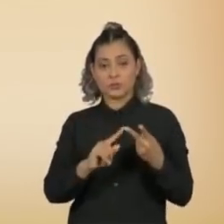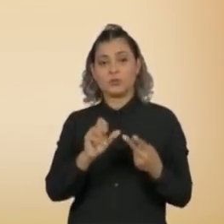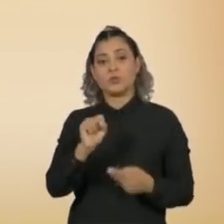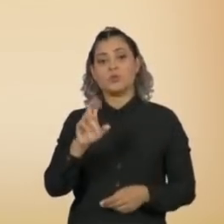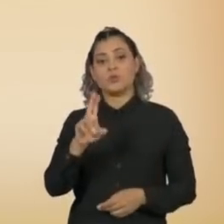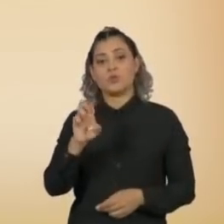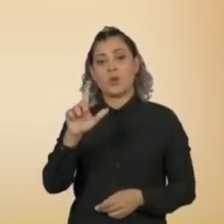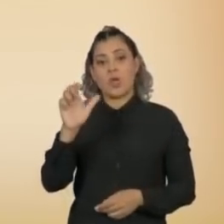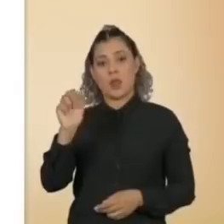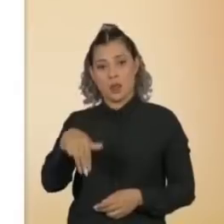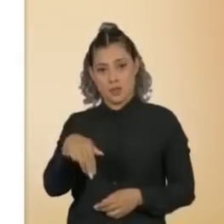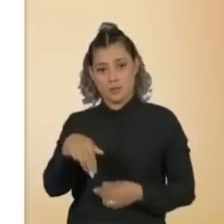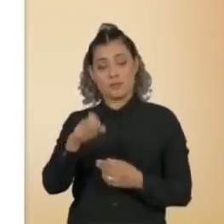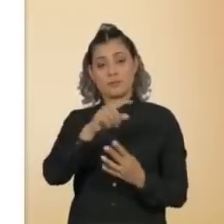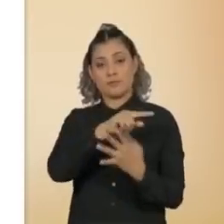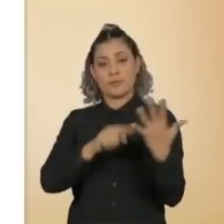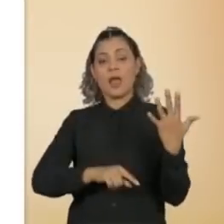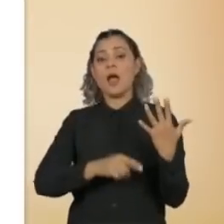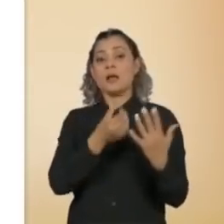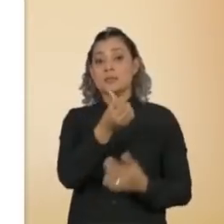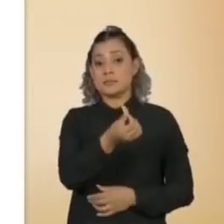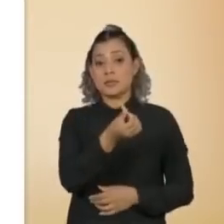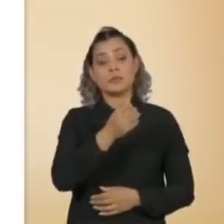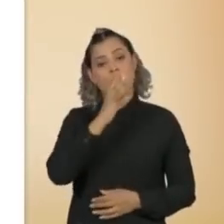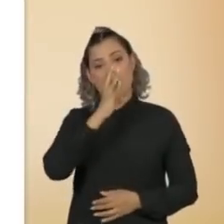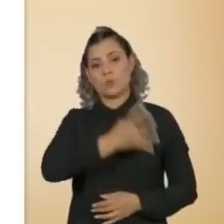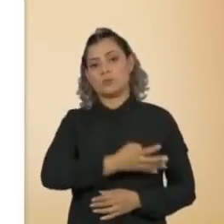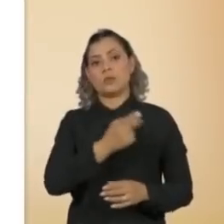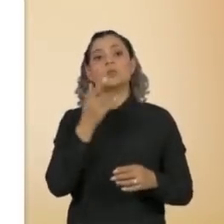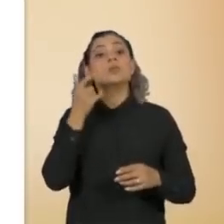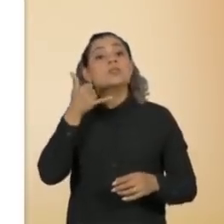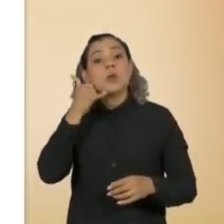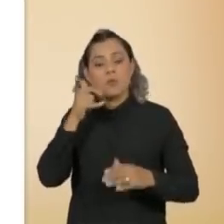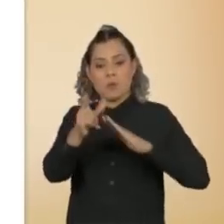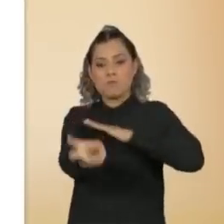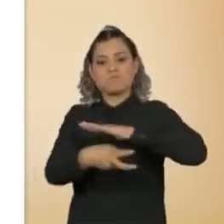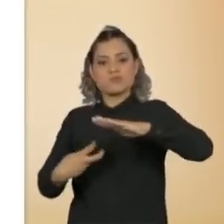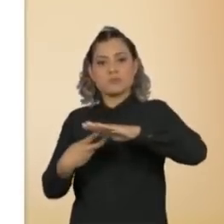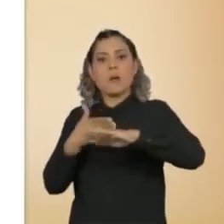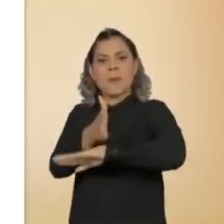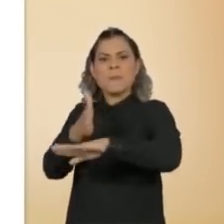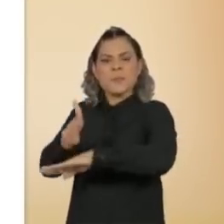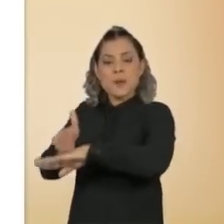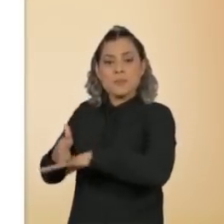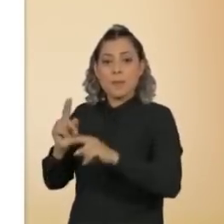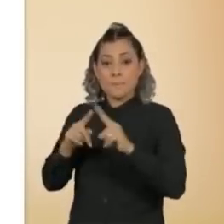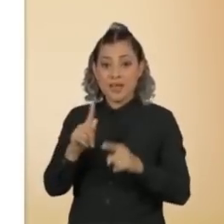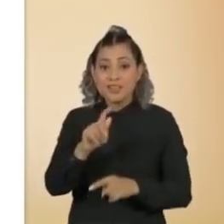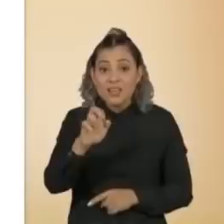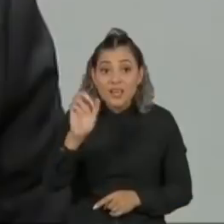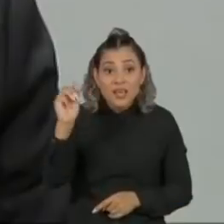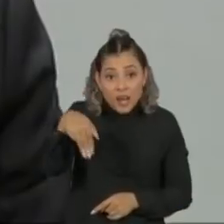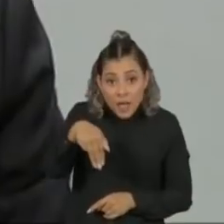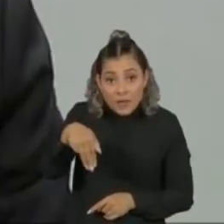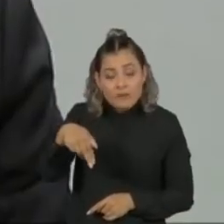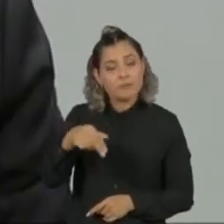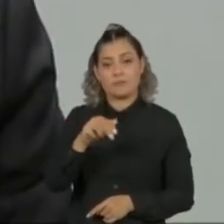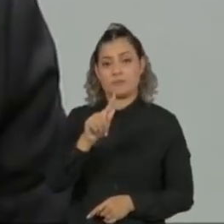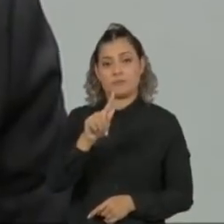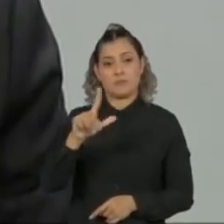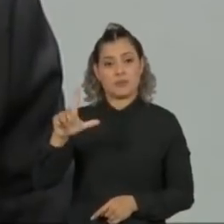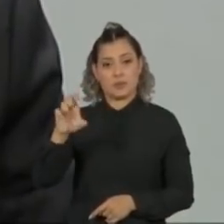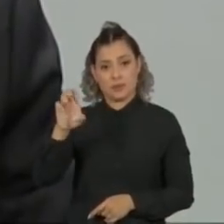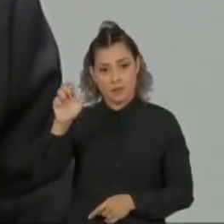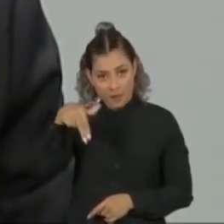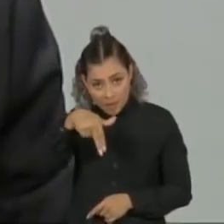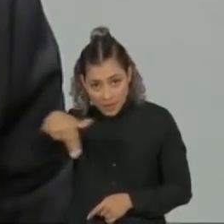Suelen Oliveira, acusados de hackear os celulares das autoridades, mas deixou Glenn Greenwald de fora, embora diga que